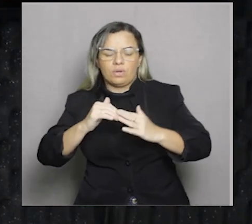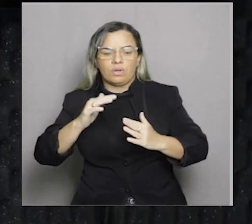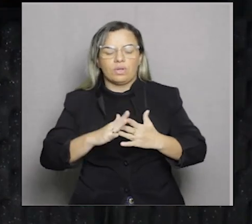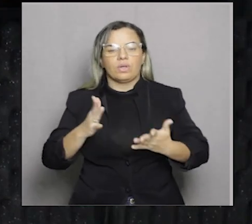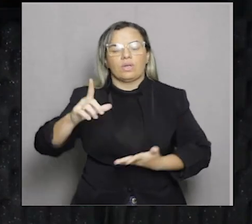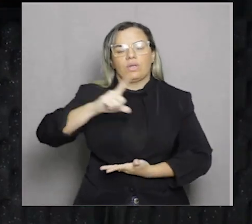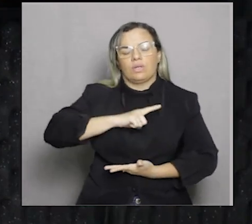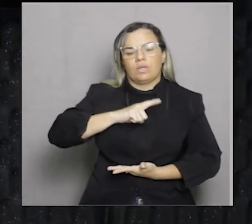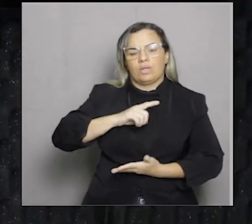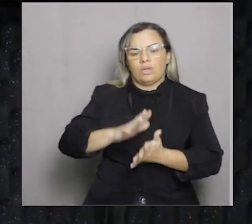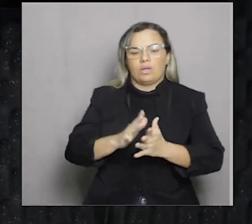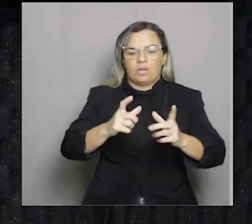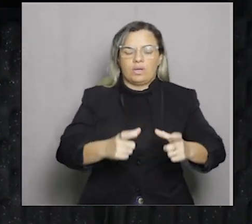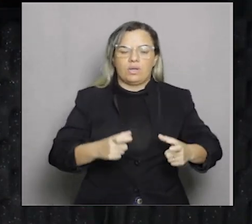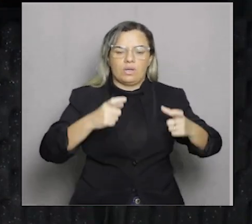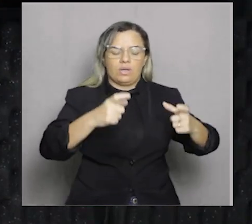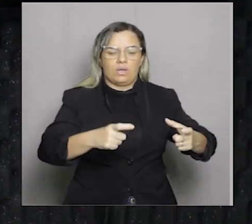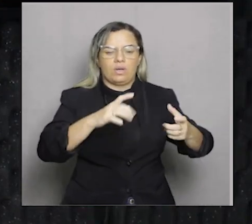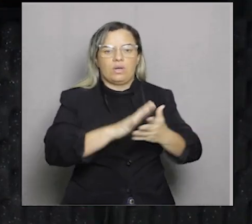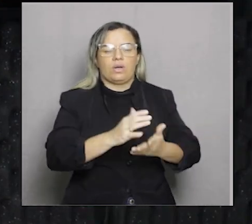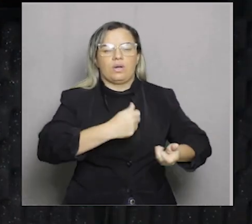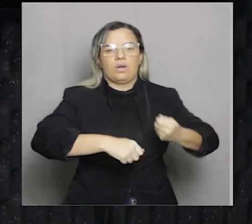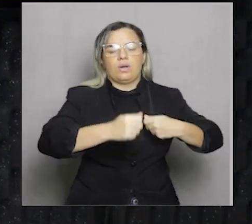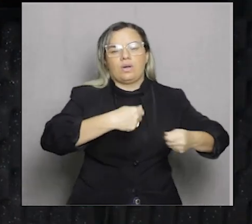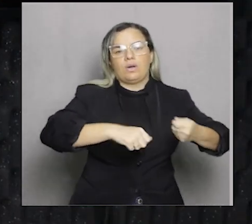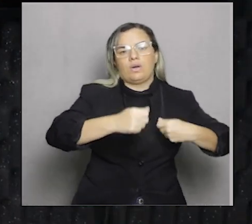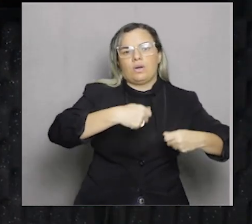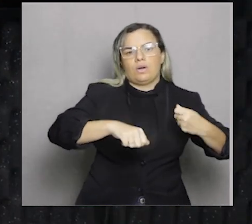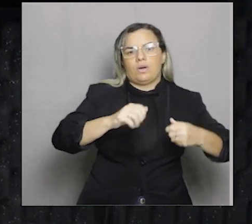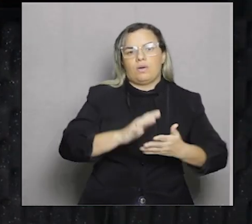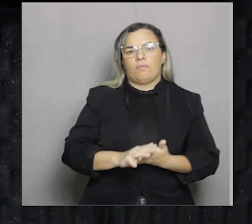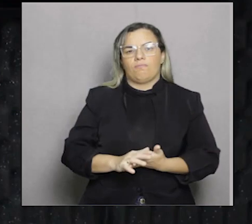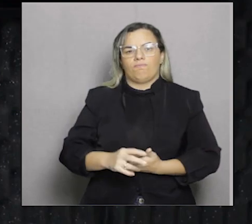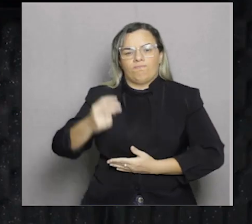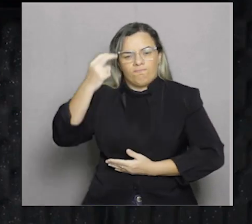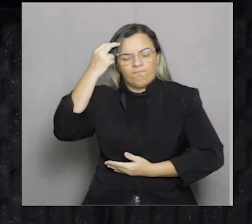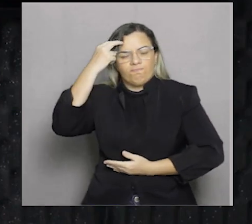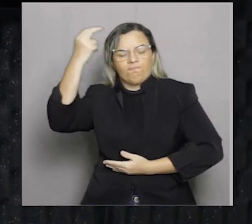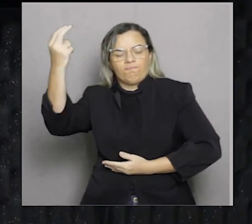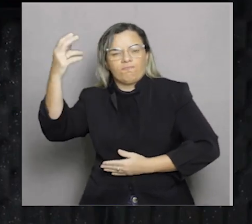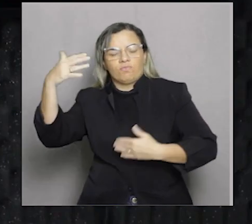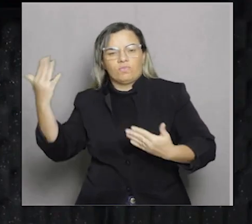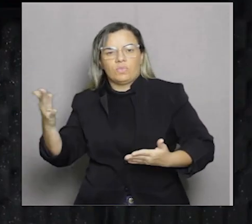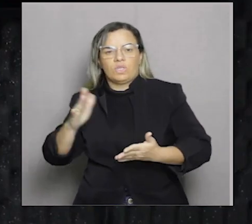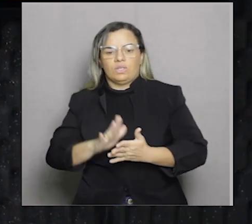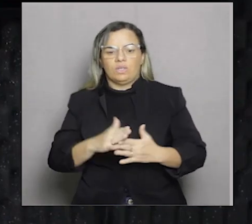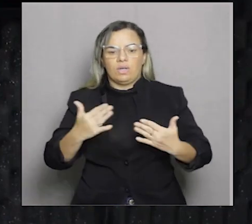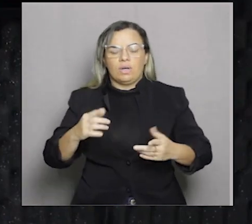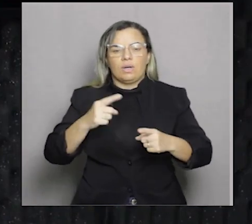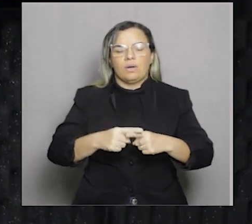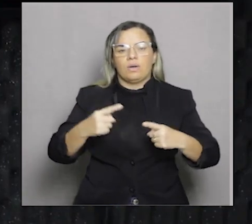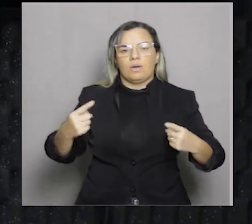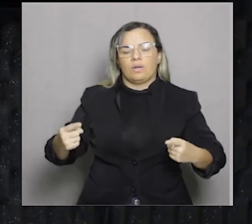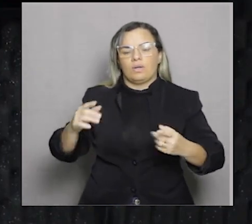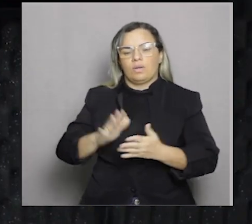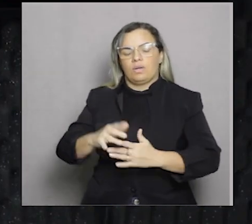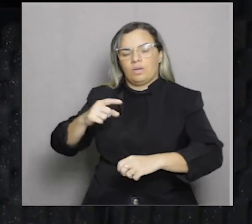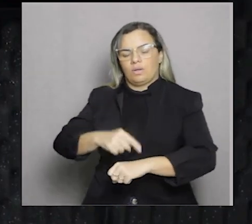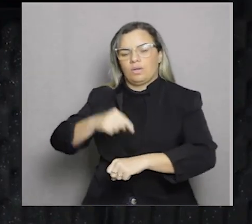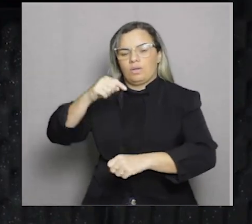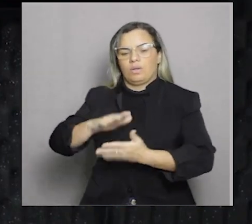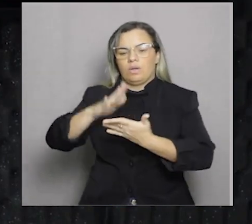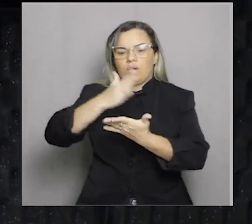de setores de uma elite econômica e até mesmo intelectual, mas que, a partir do momento